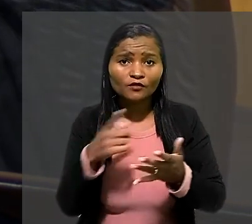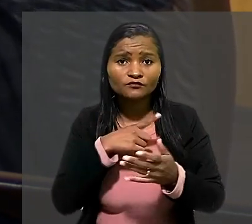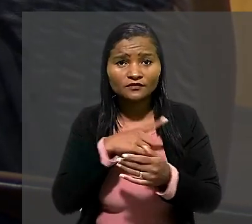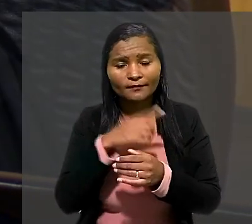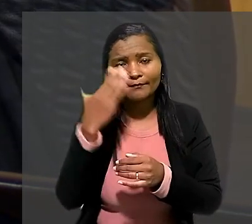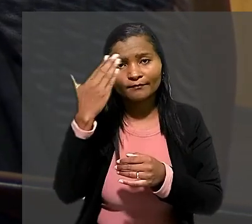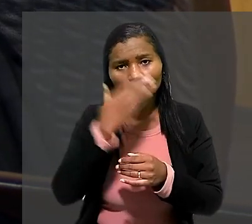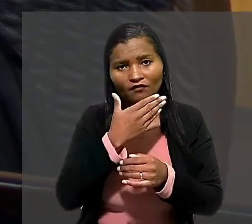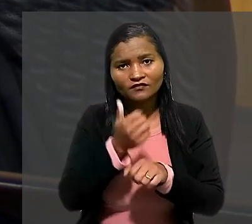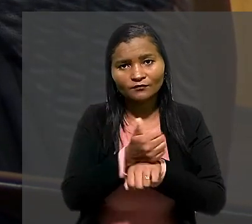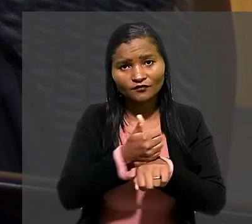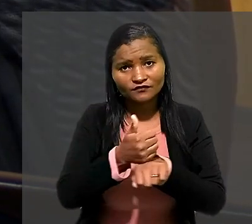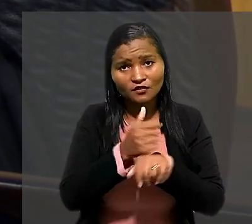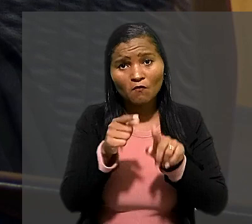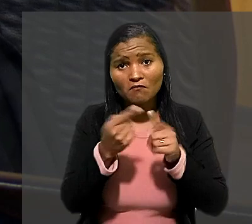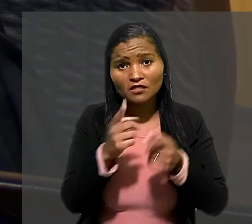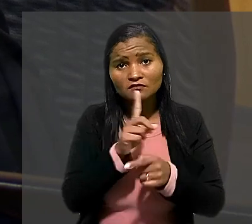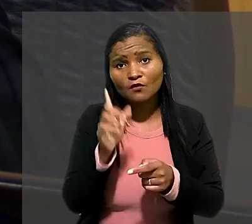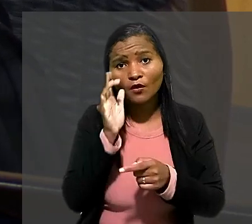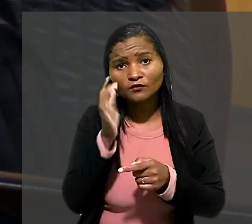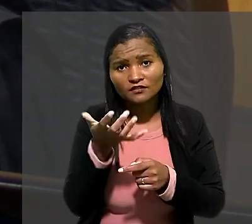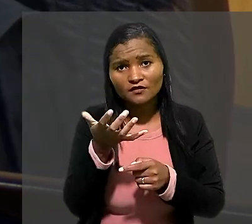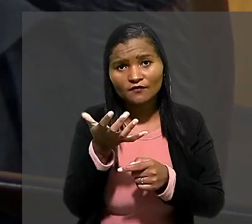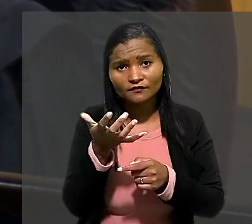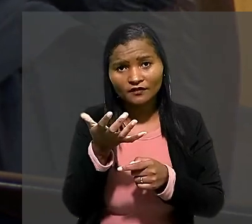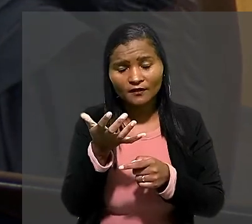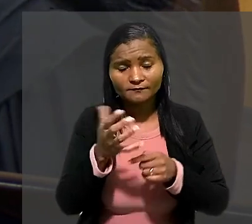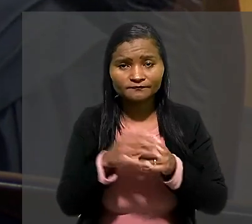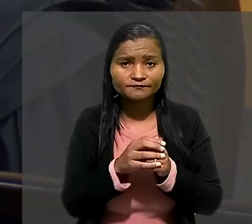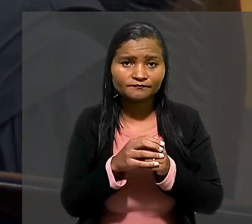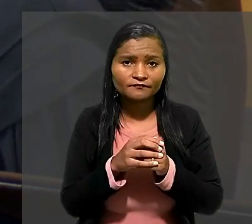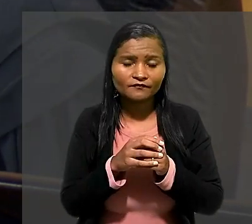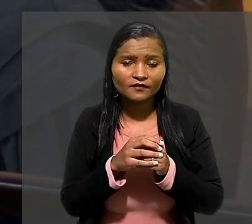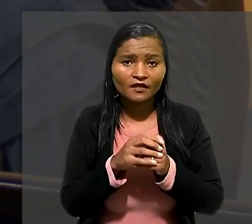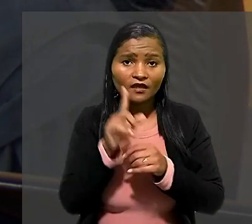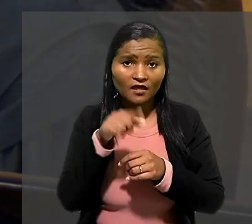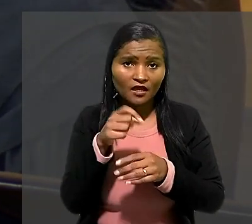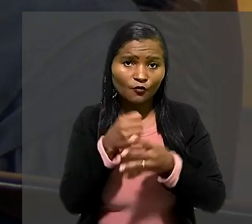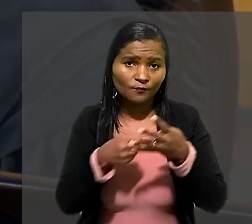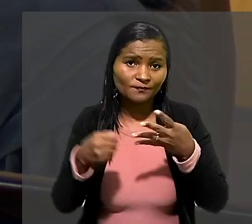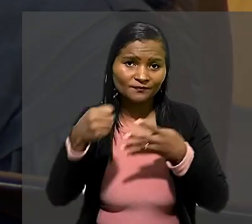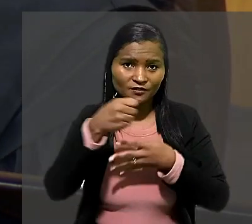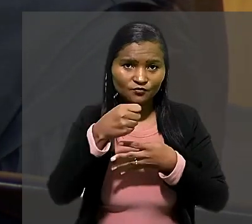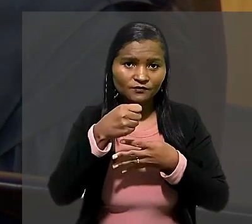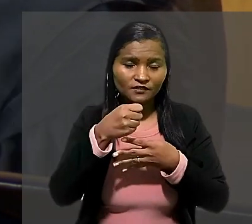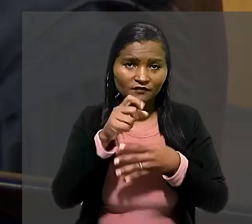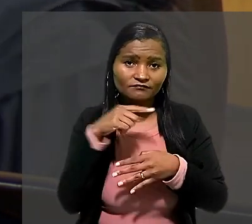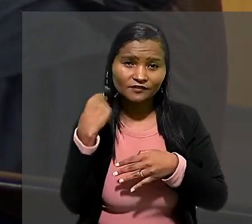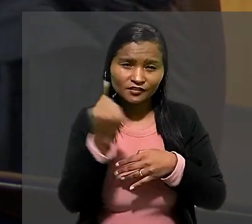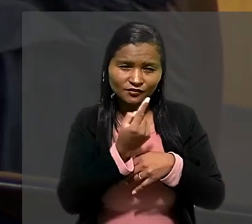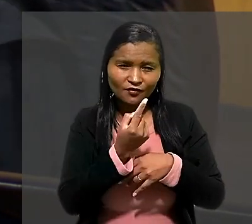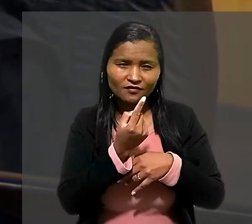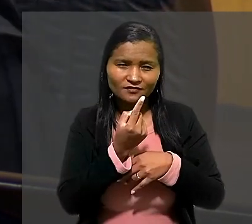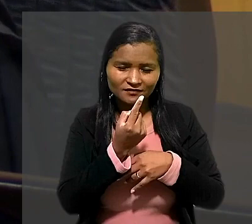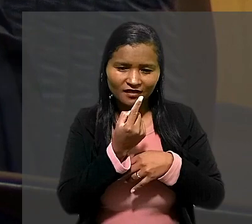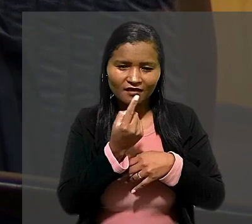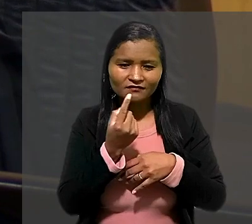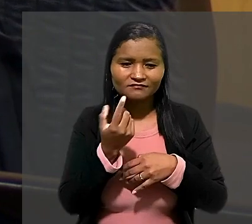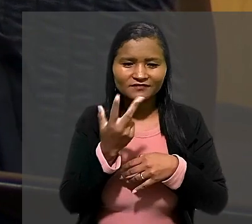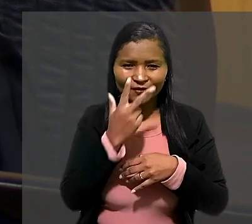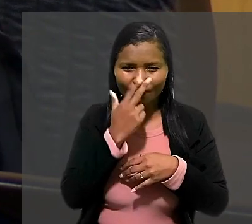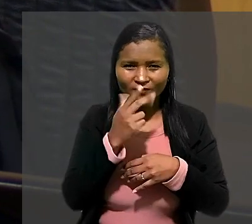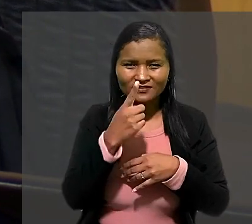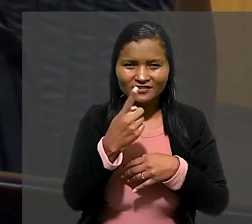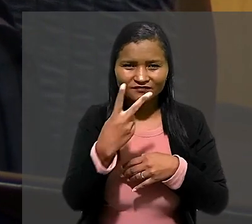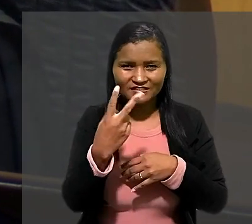reais atribuições do cargo, o que não ocorreu no caso. Apesar de ser uma súmula que nós espelhamos como se